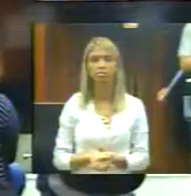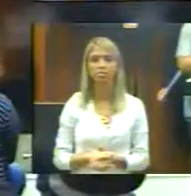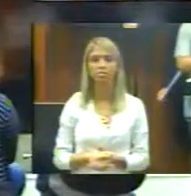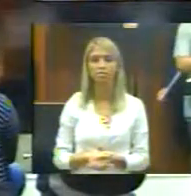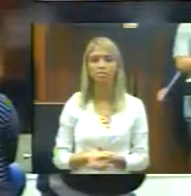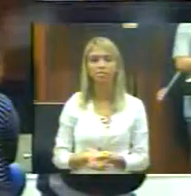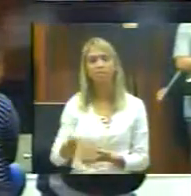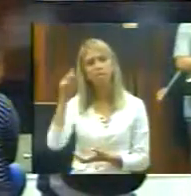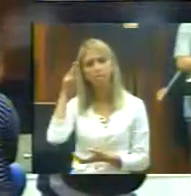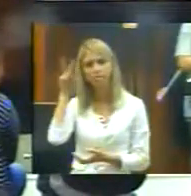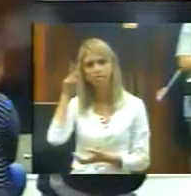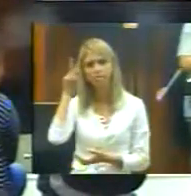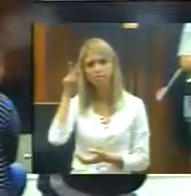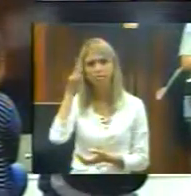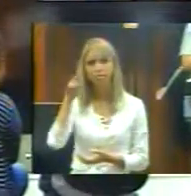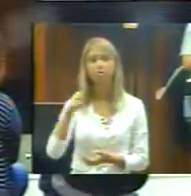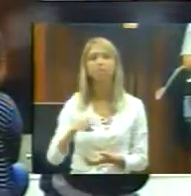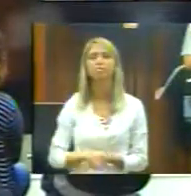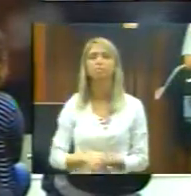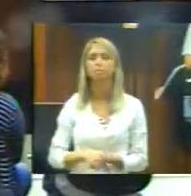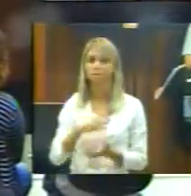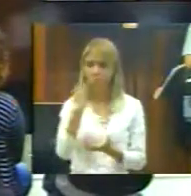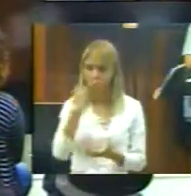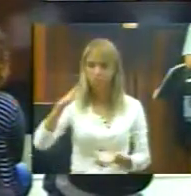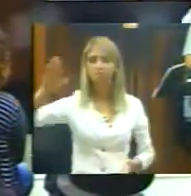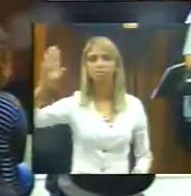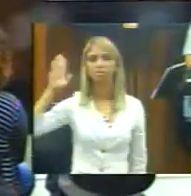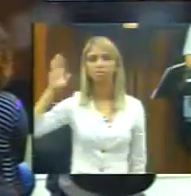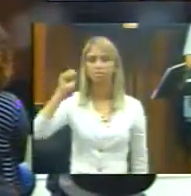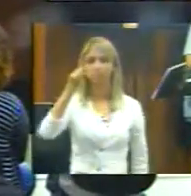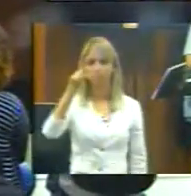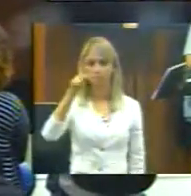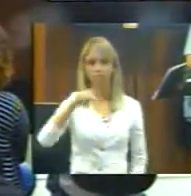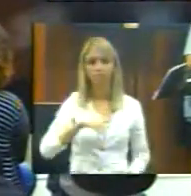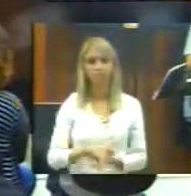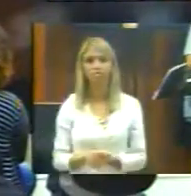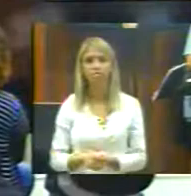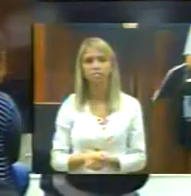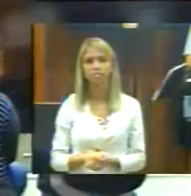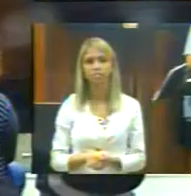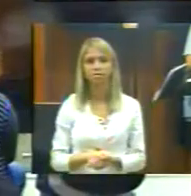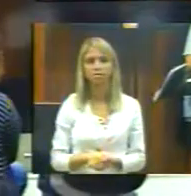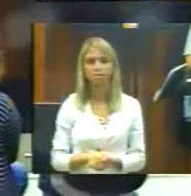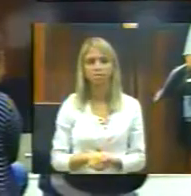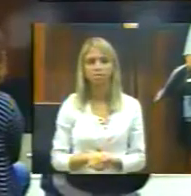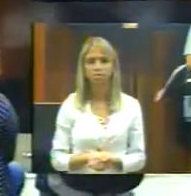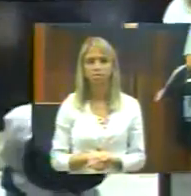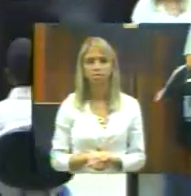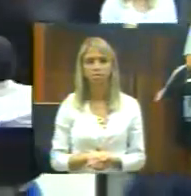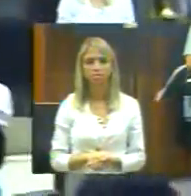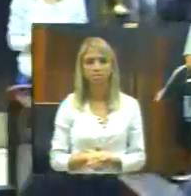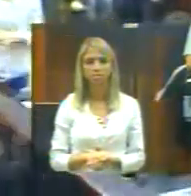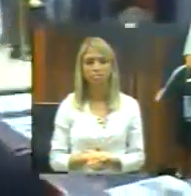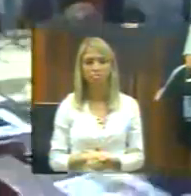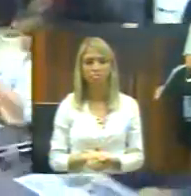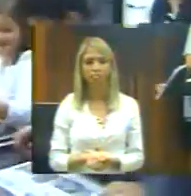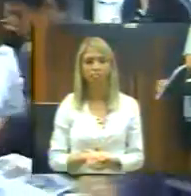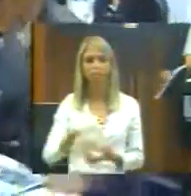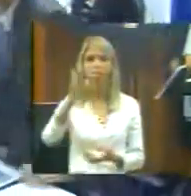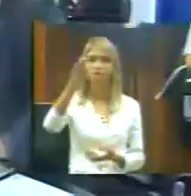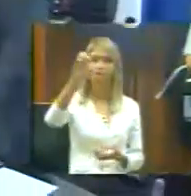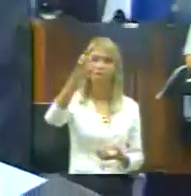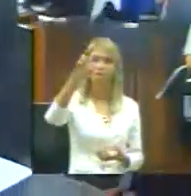Só para lembrar... assim eu prometo. Tá bom? Com a palavra, o nobre vereador Fernando Limeira Ribeiro